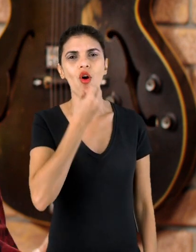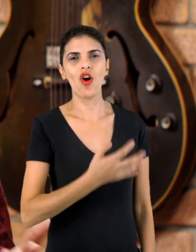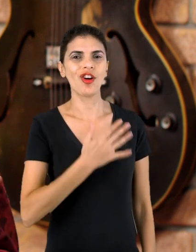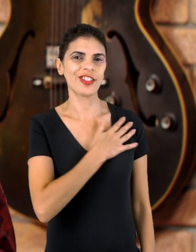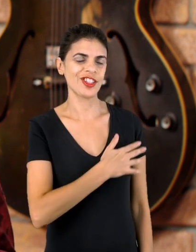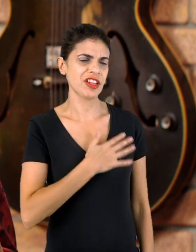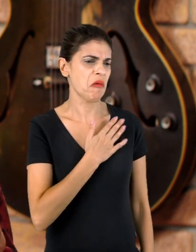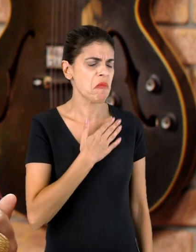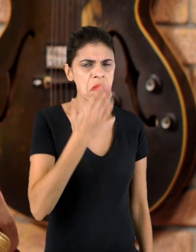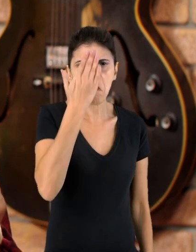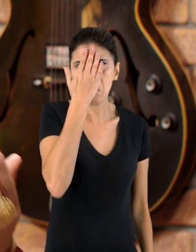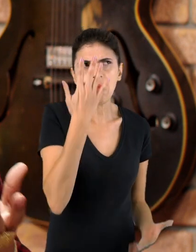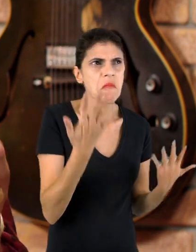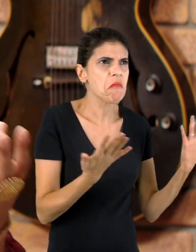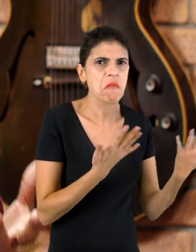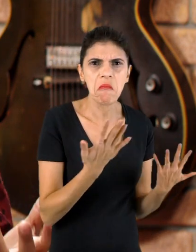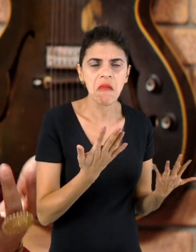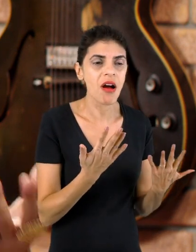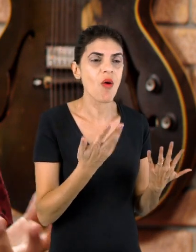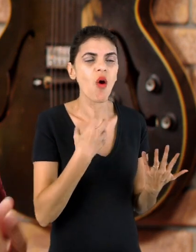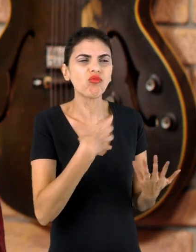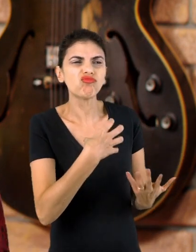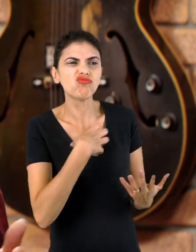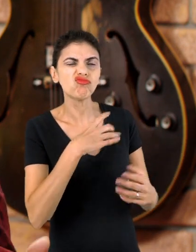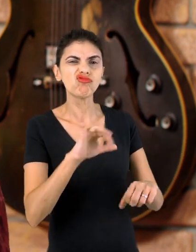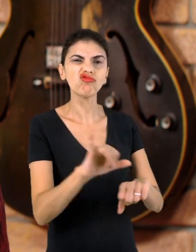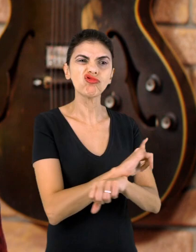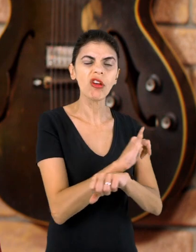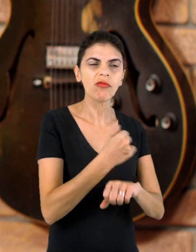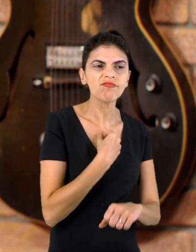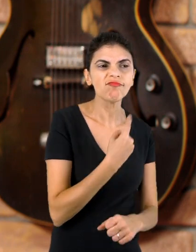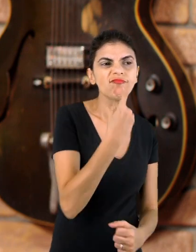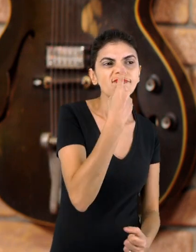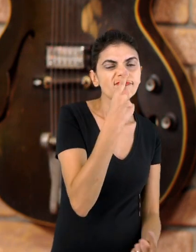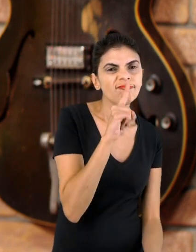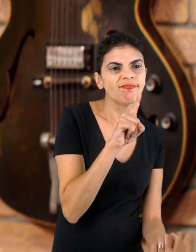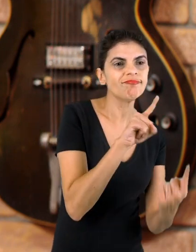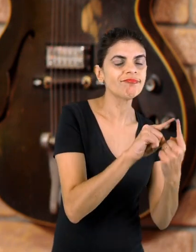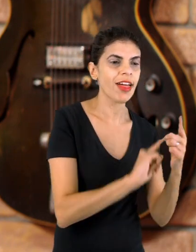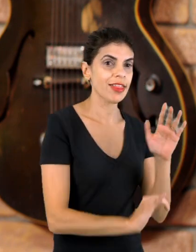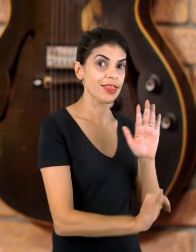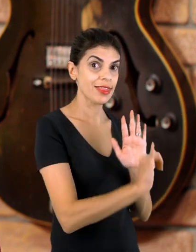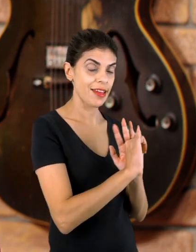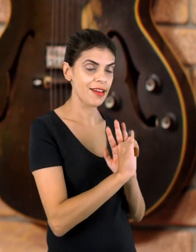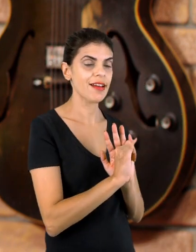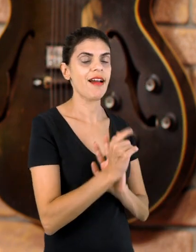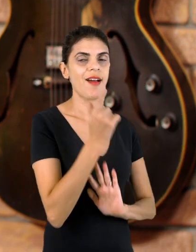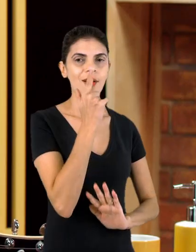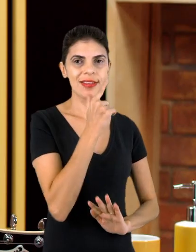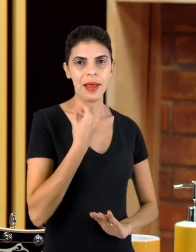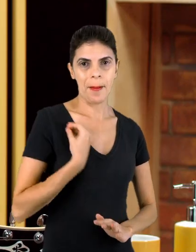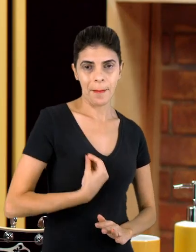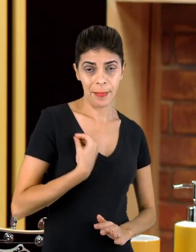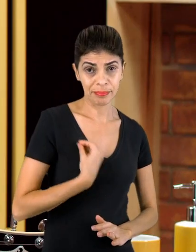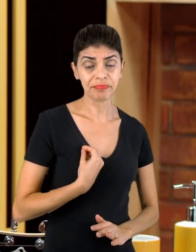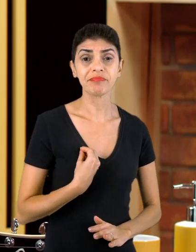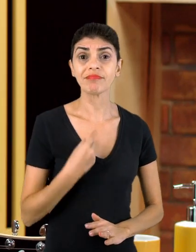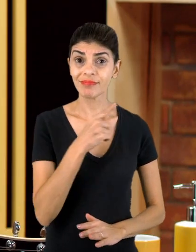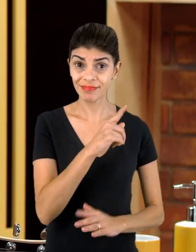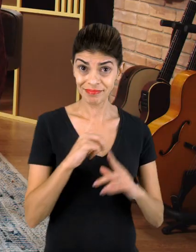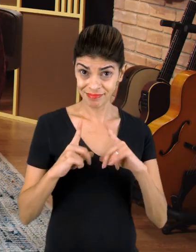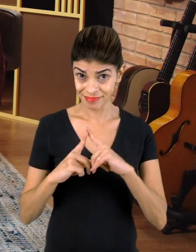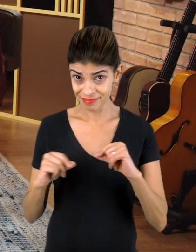tinha noção do que eu... Quais eram os estilos que eu gostava, que eu me identificava. Então, o baile me deu a presença de baile palco. Baile lá em